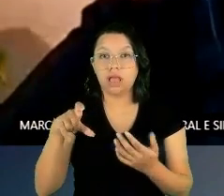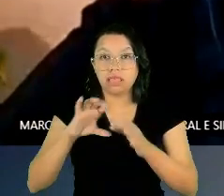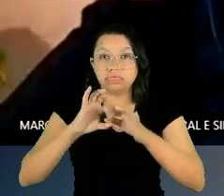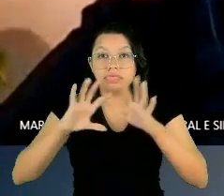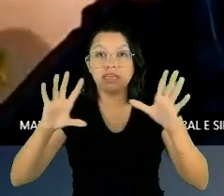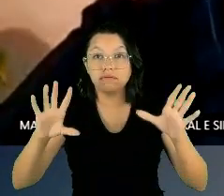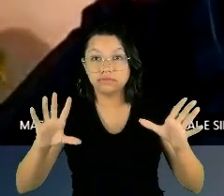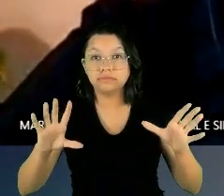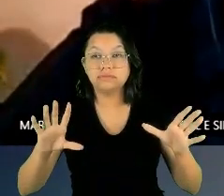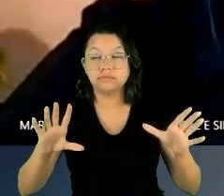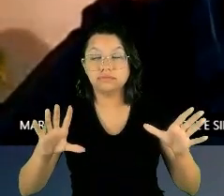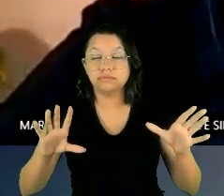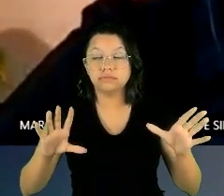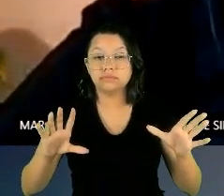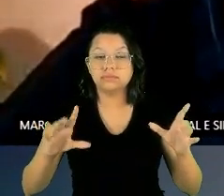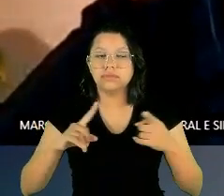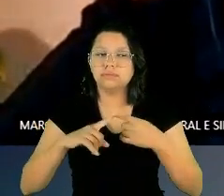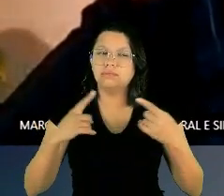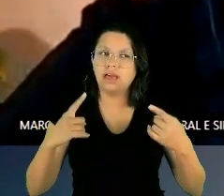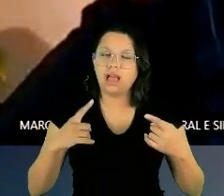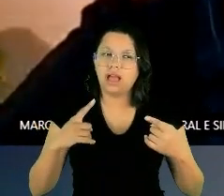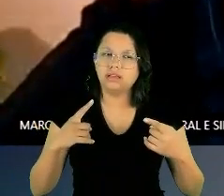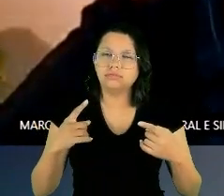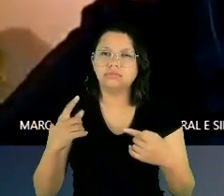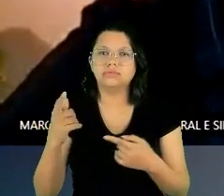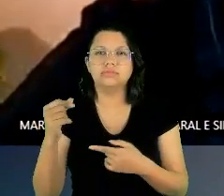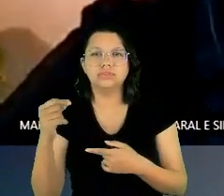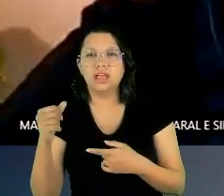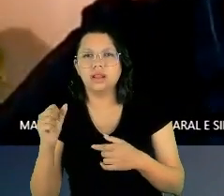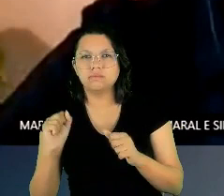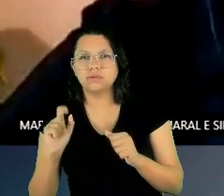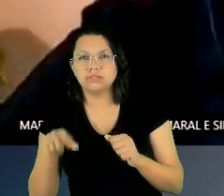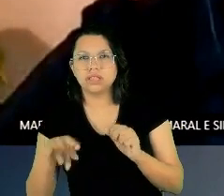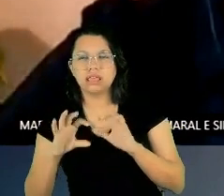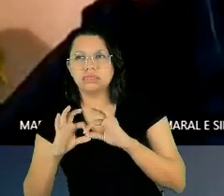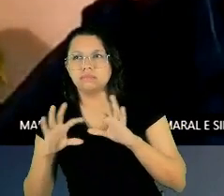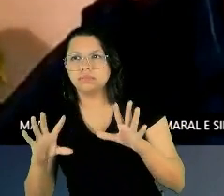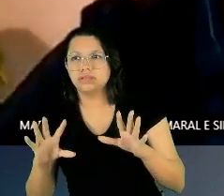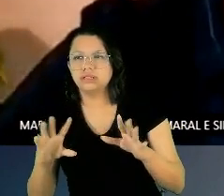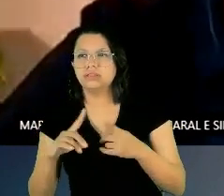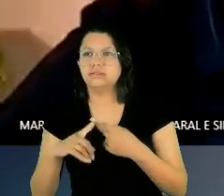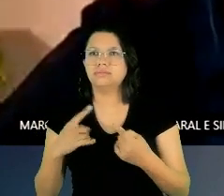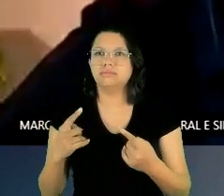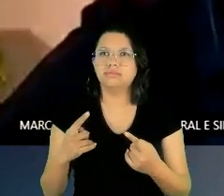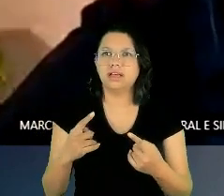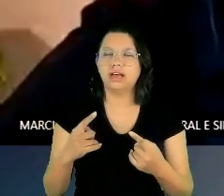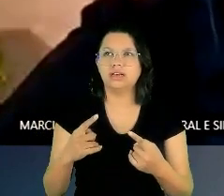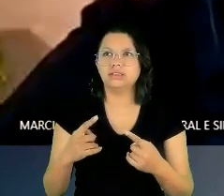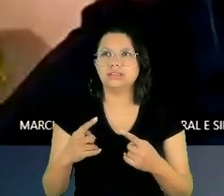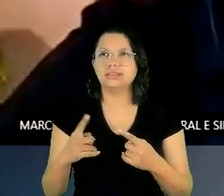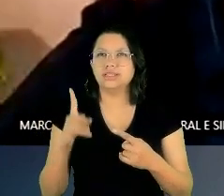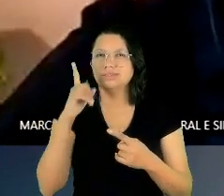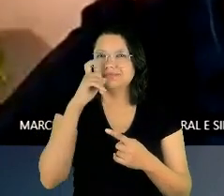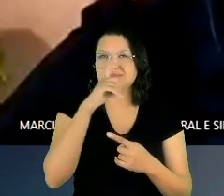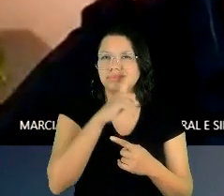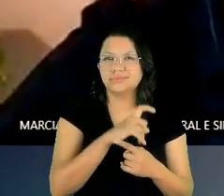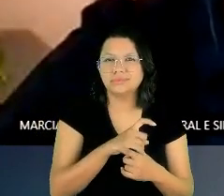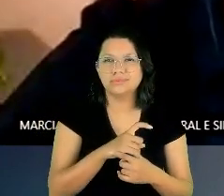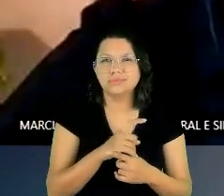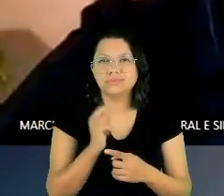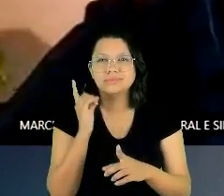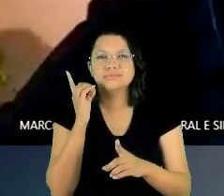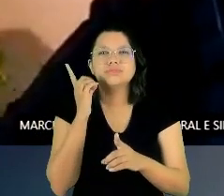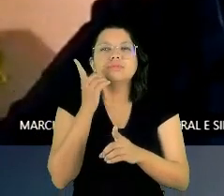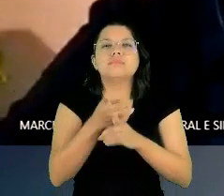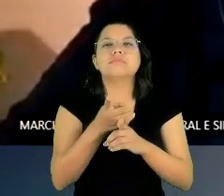coringa. Mas o dinheiro, ele, por outro lado, por ser um coringa, ele mede de forma mais